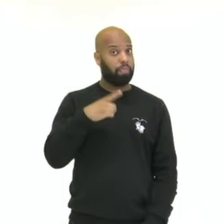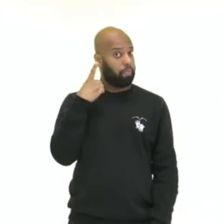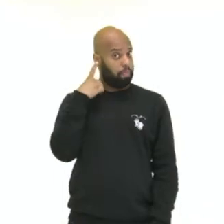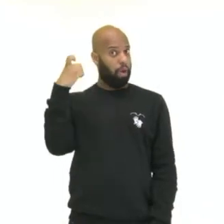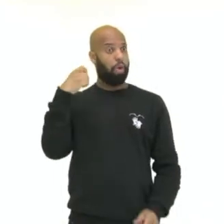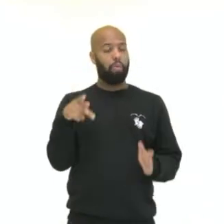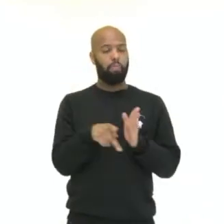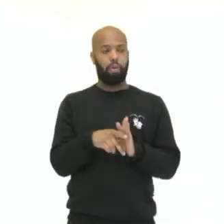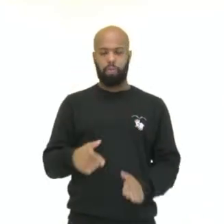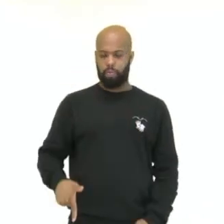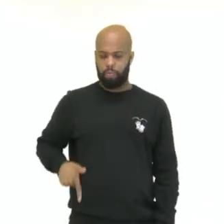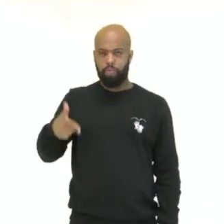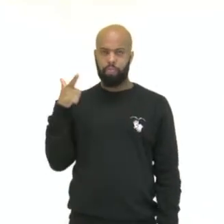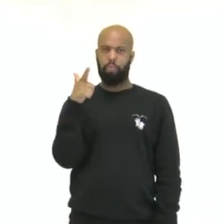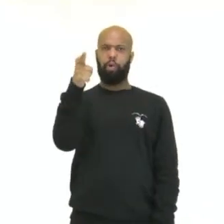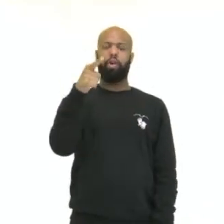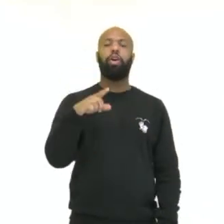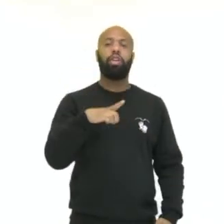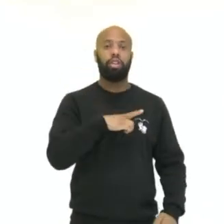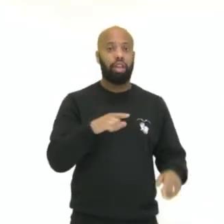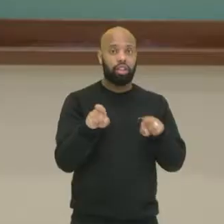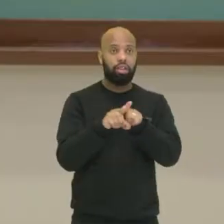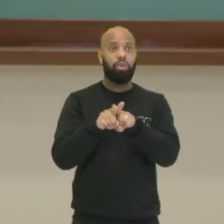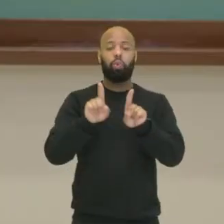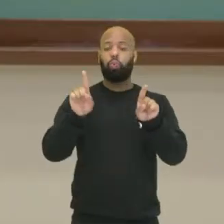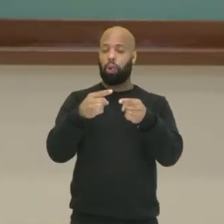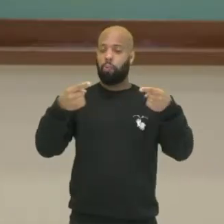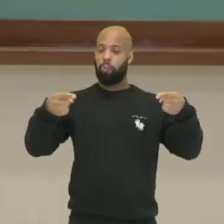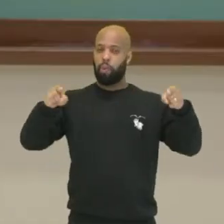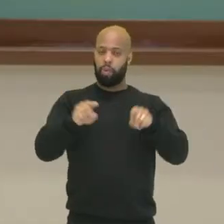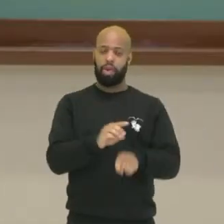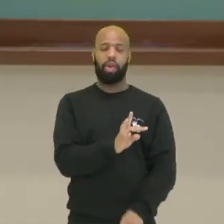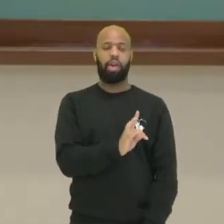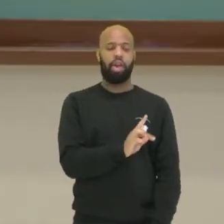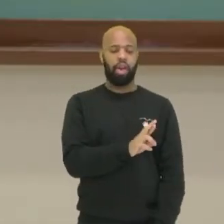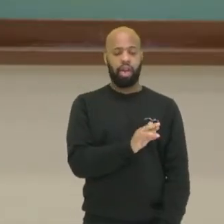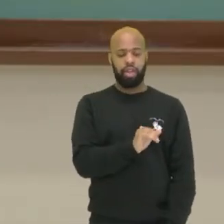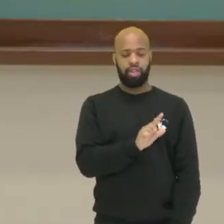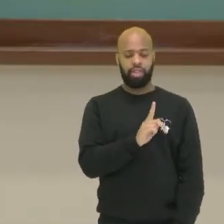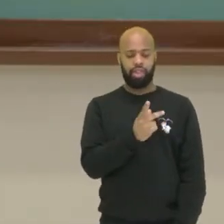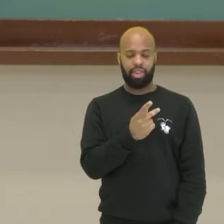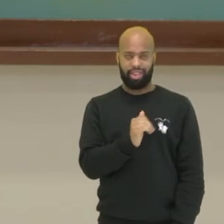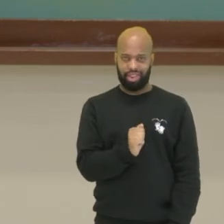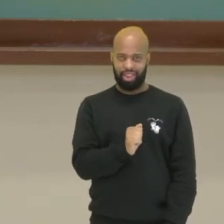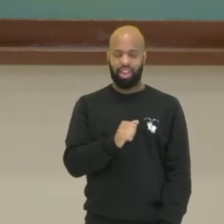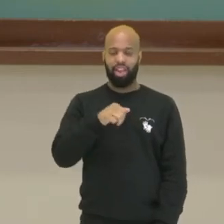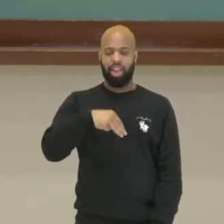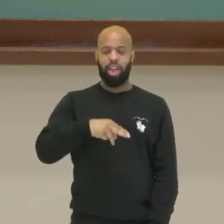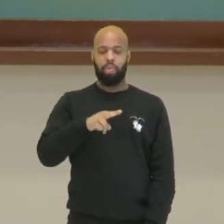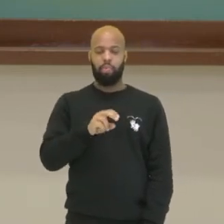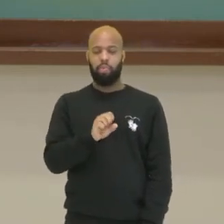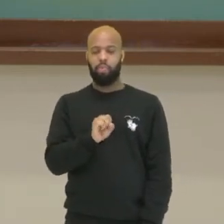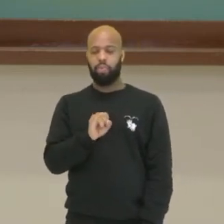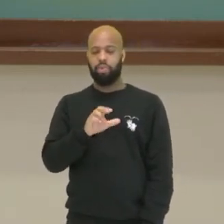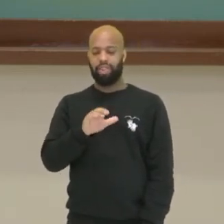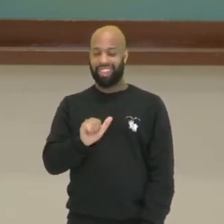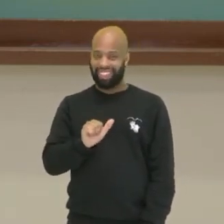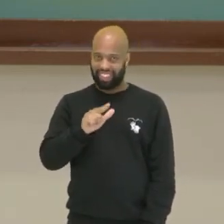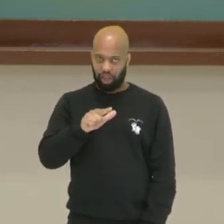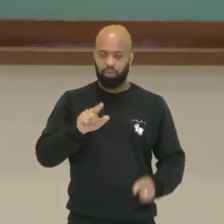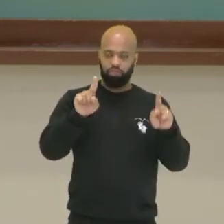a trilha musical. E você sabe o que é isso? Ora, pois já não estamos falando? Olha